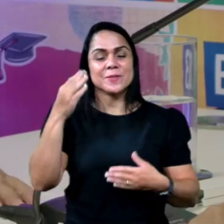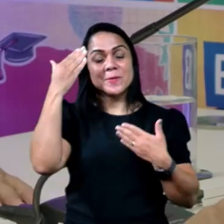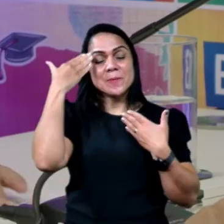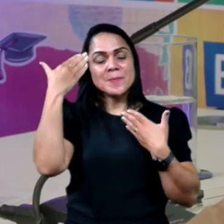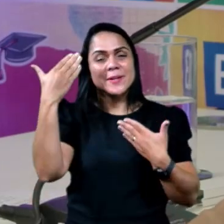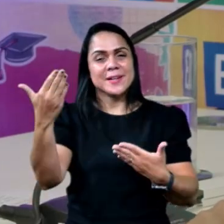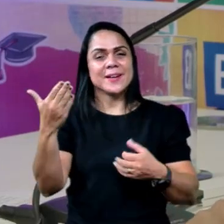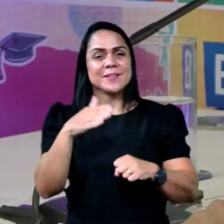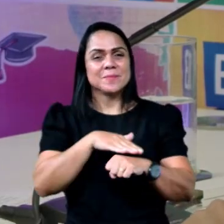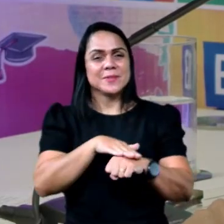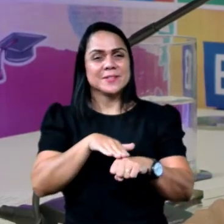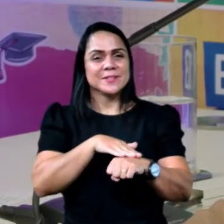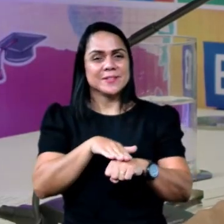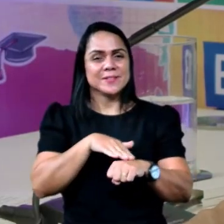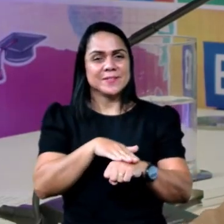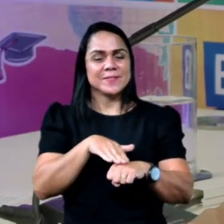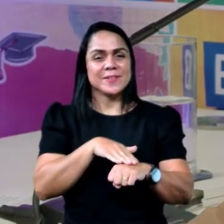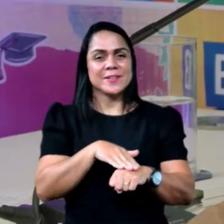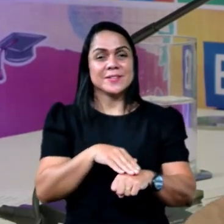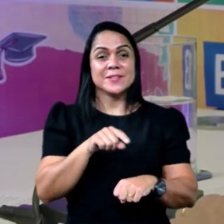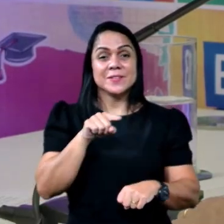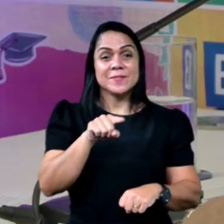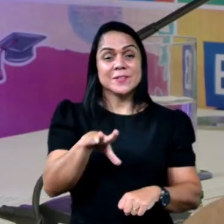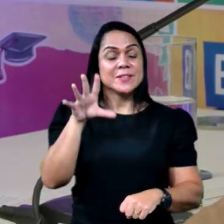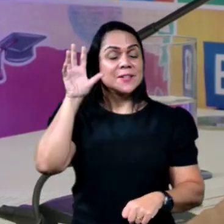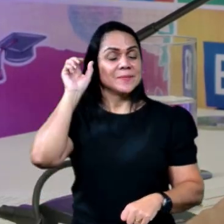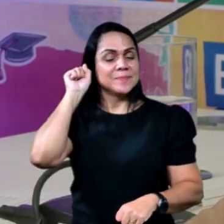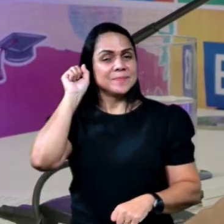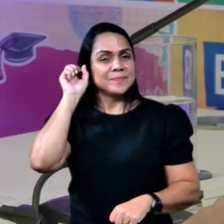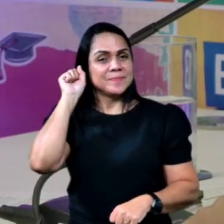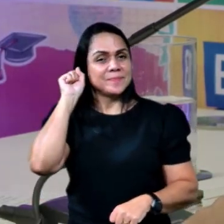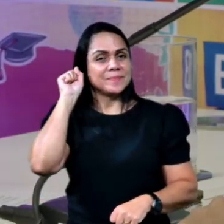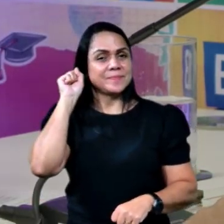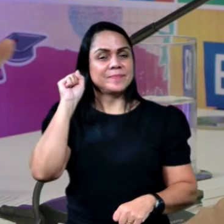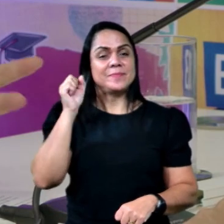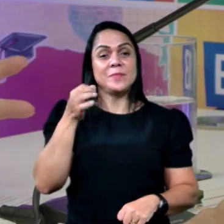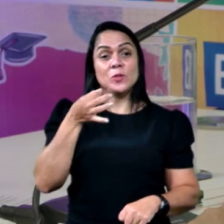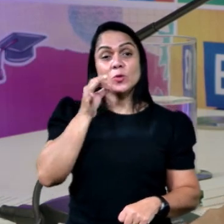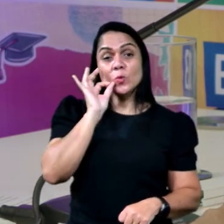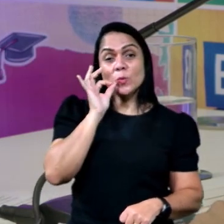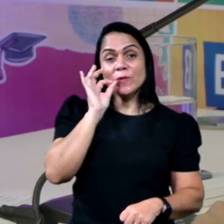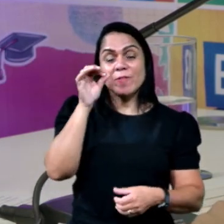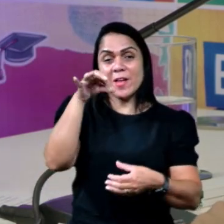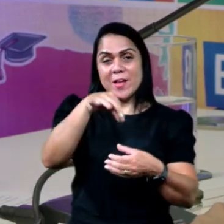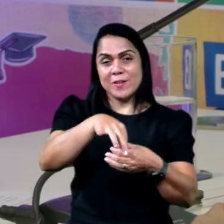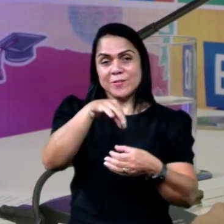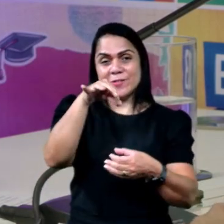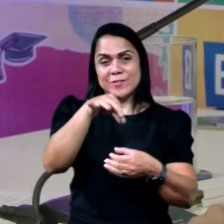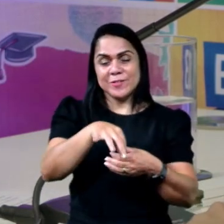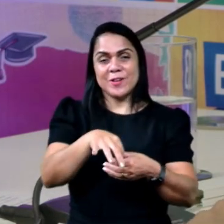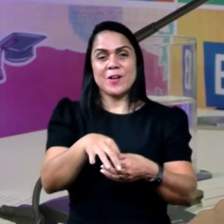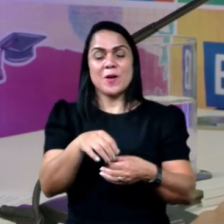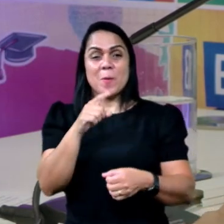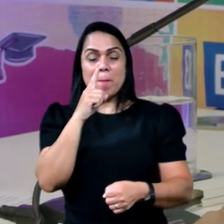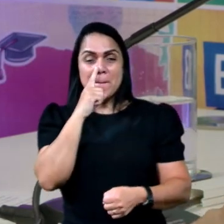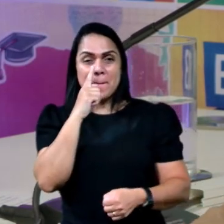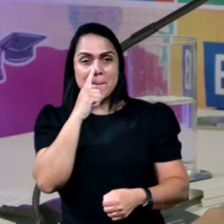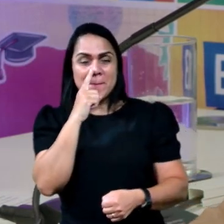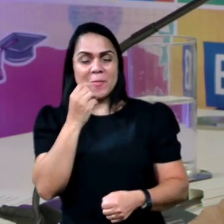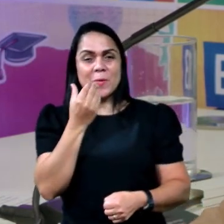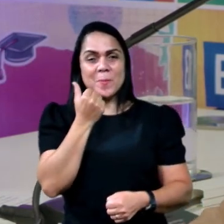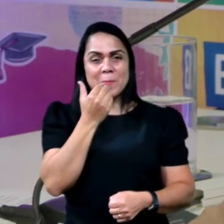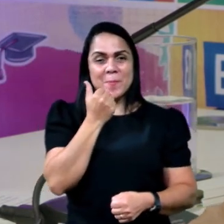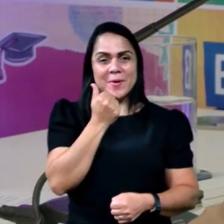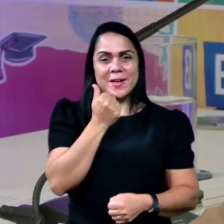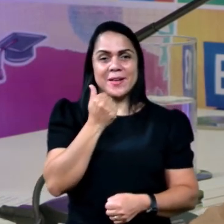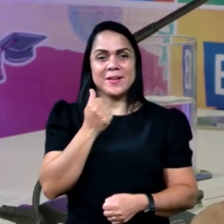por essa conversa. E para você que está nos ouvindo, tomando um café, um chá, comendo um bom biscoitinho, ou se você